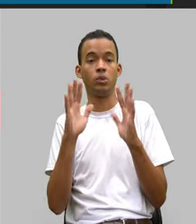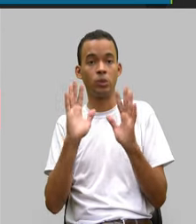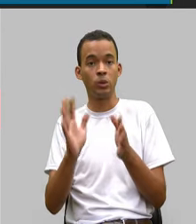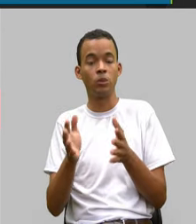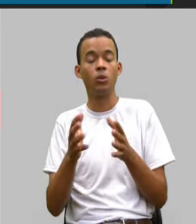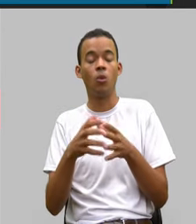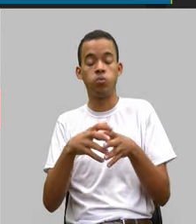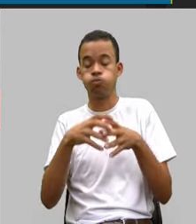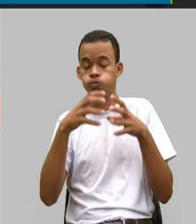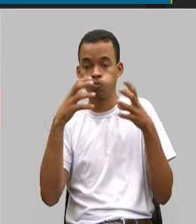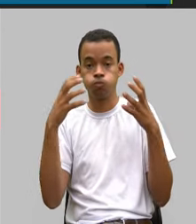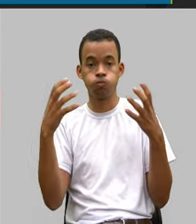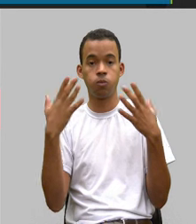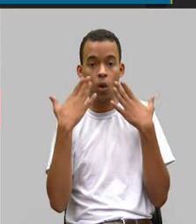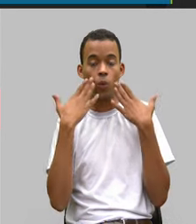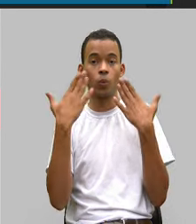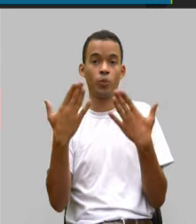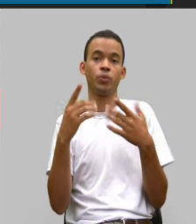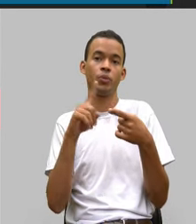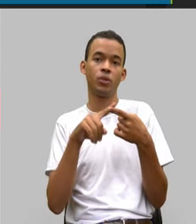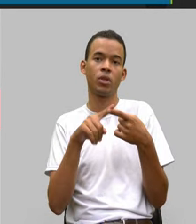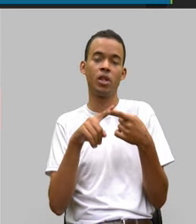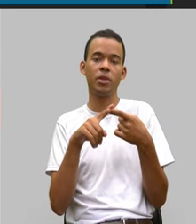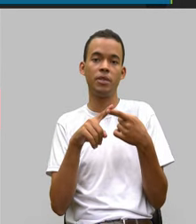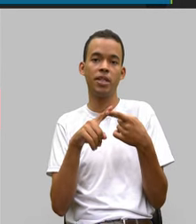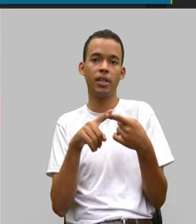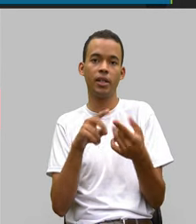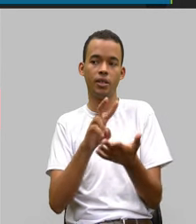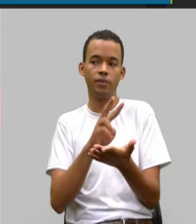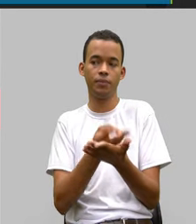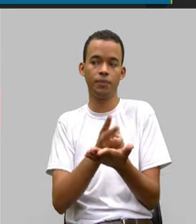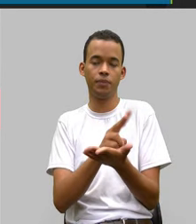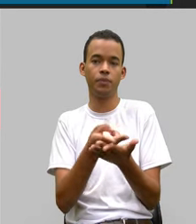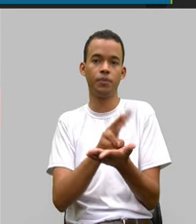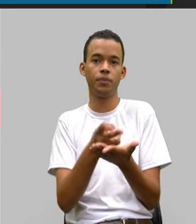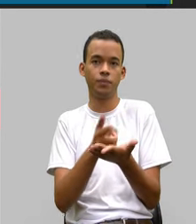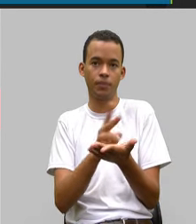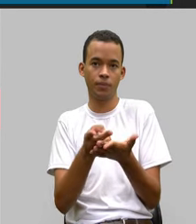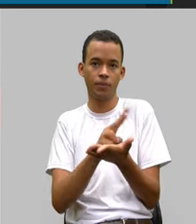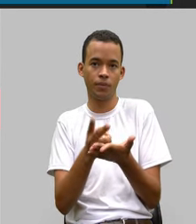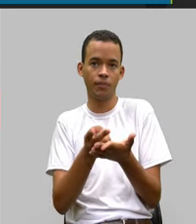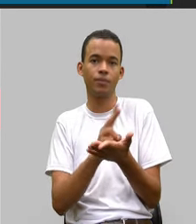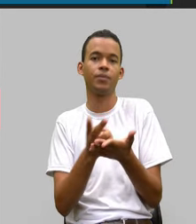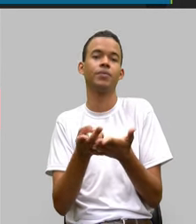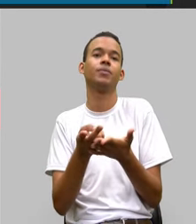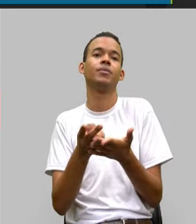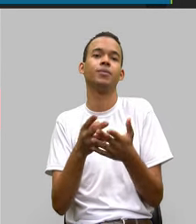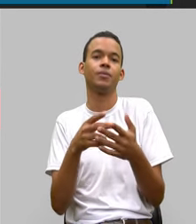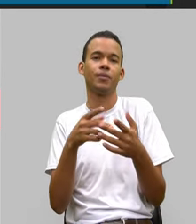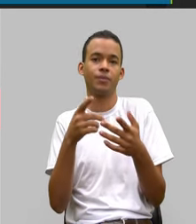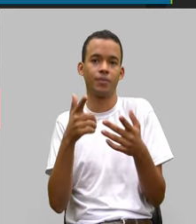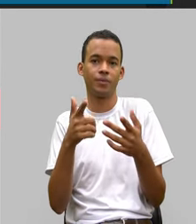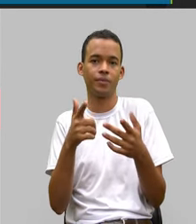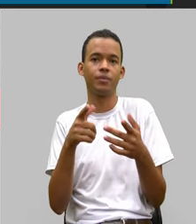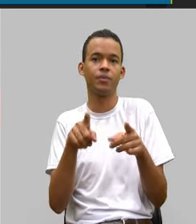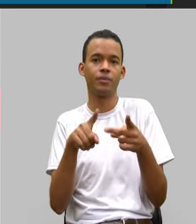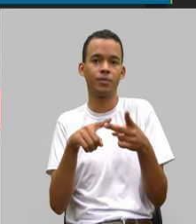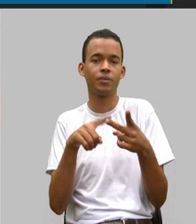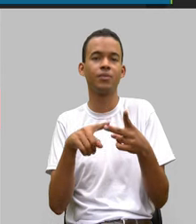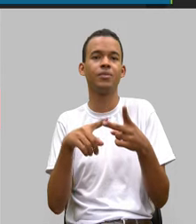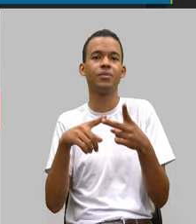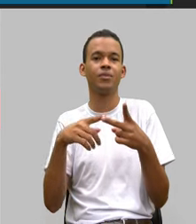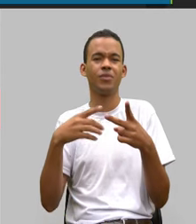a a epilepsia né e as dores crônicas né E já vamos caminhando para evidências